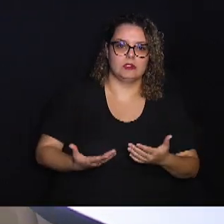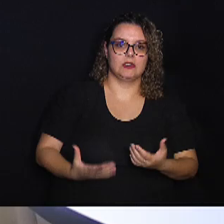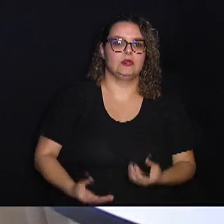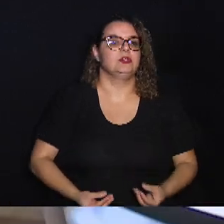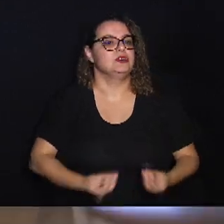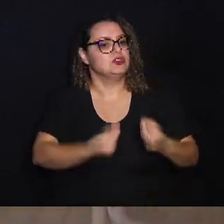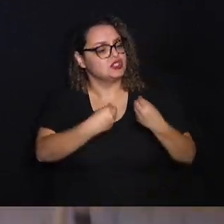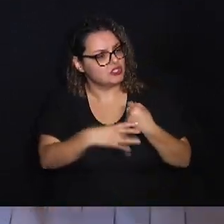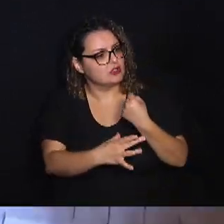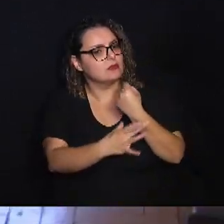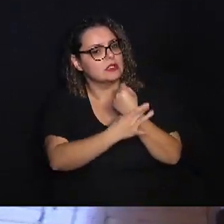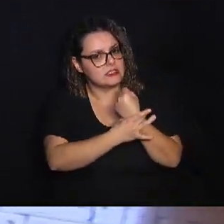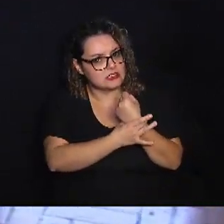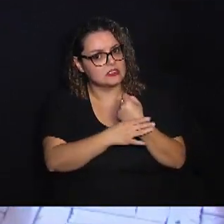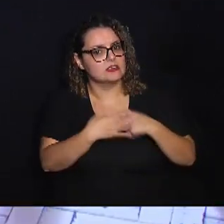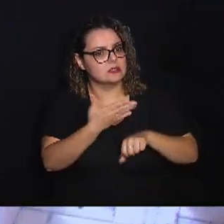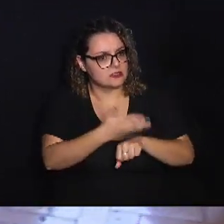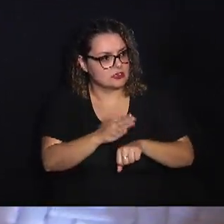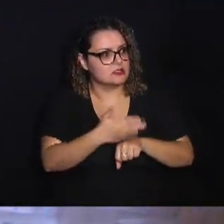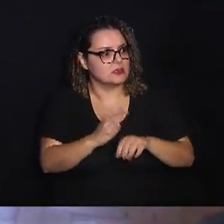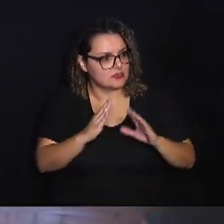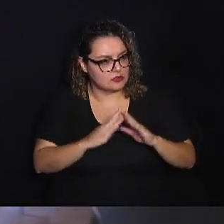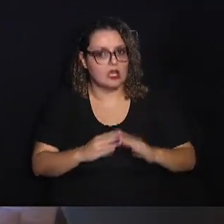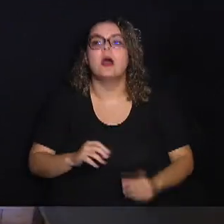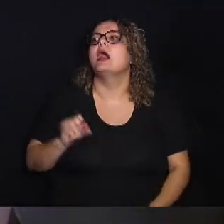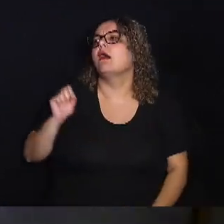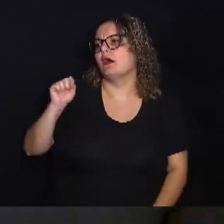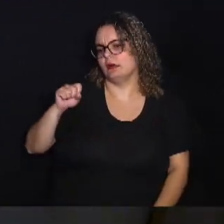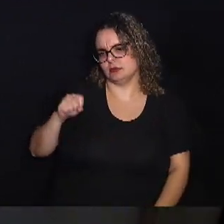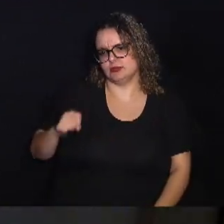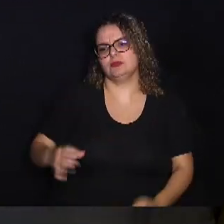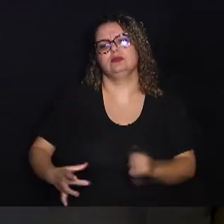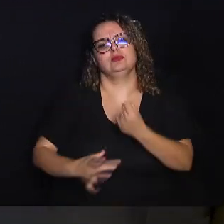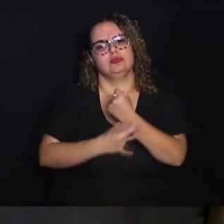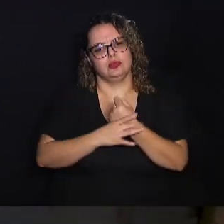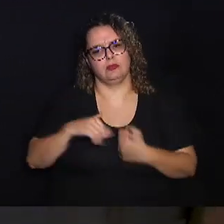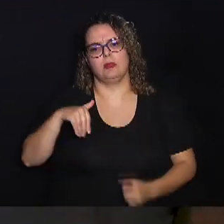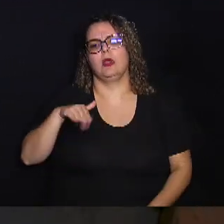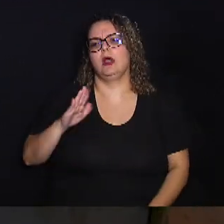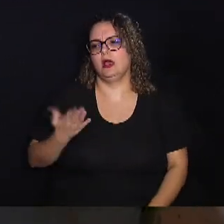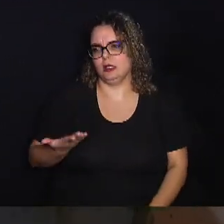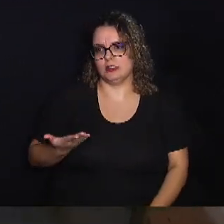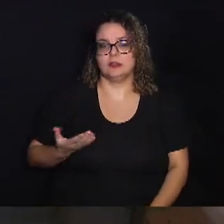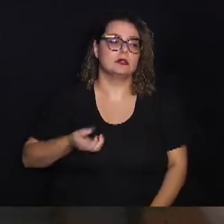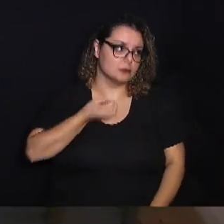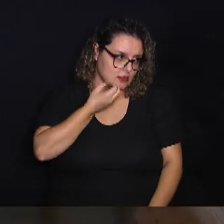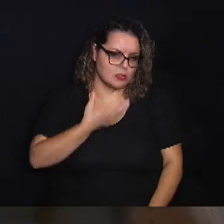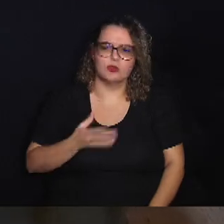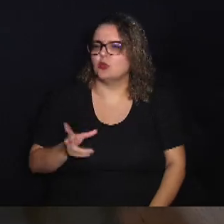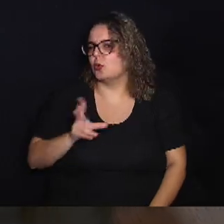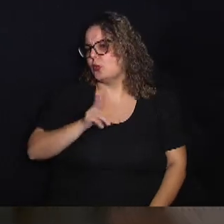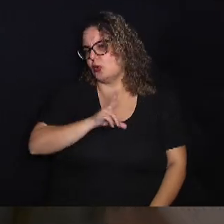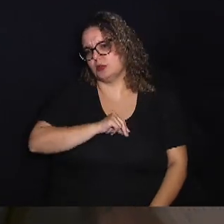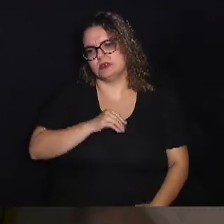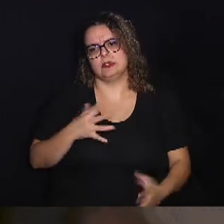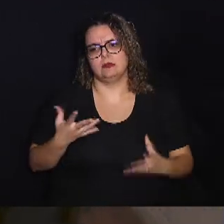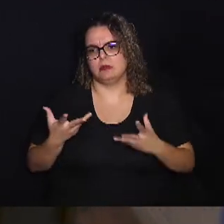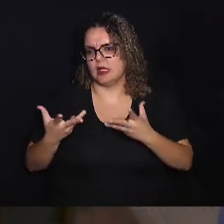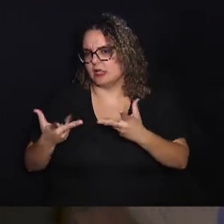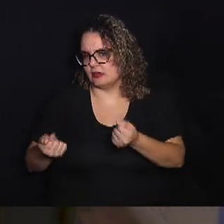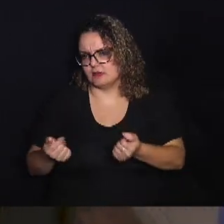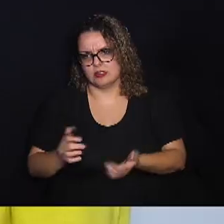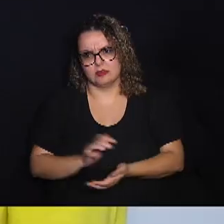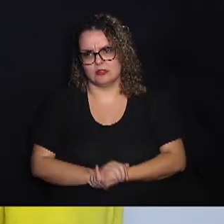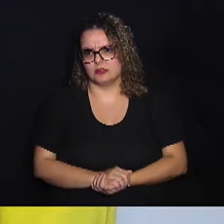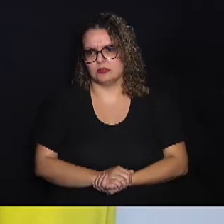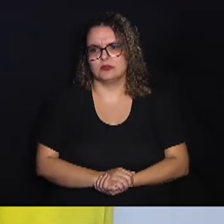segurança esse treinamento nas suas atividades em casa? Eu dei mais segurança. Tá valendo a pena? Não, tá muito bem.